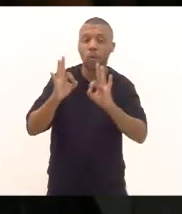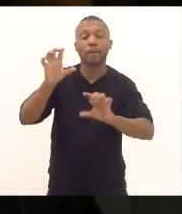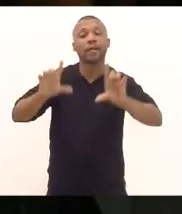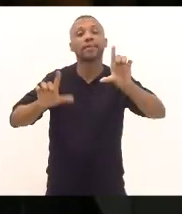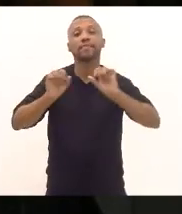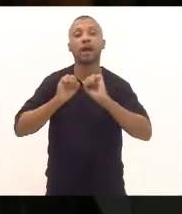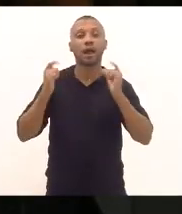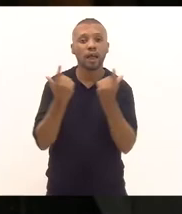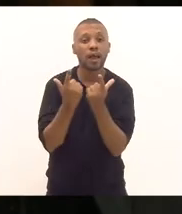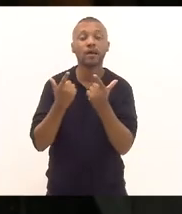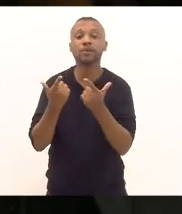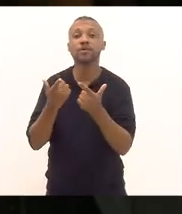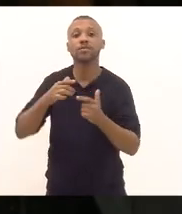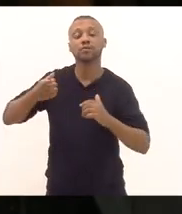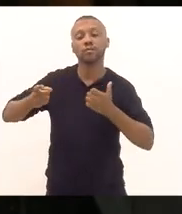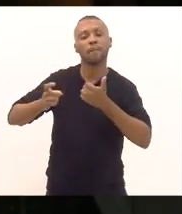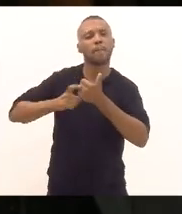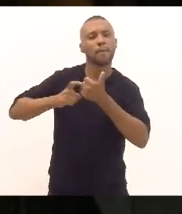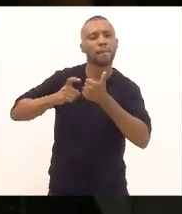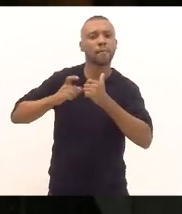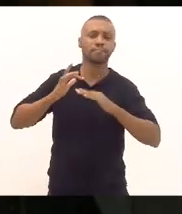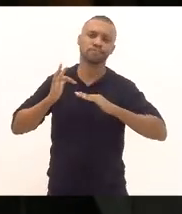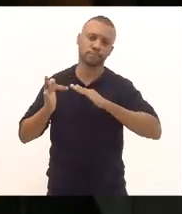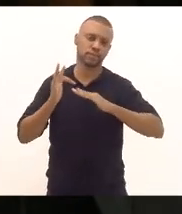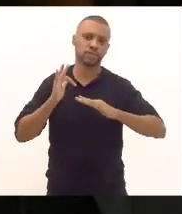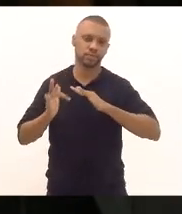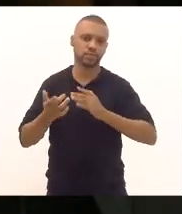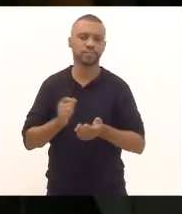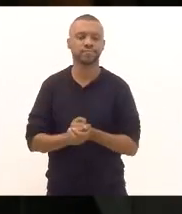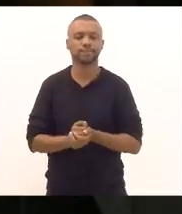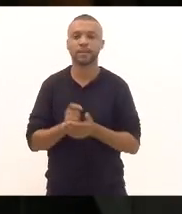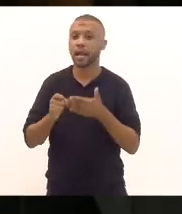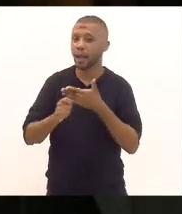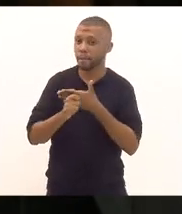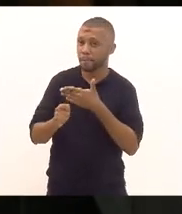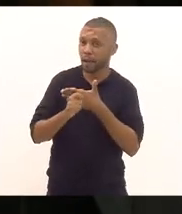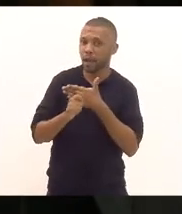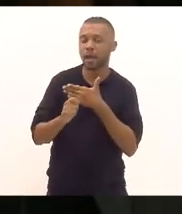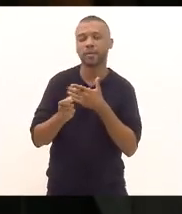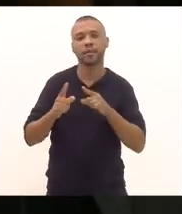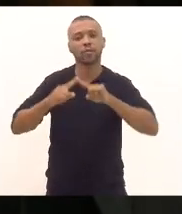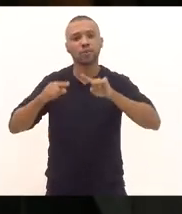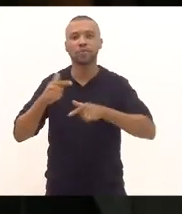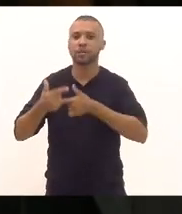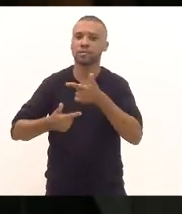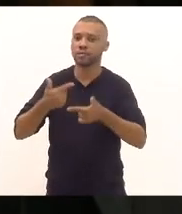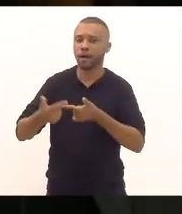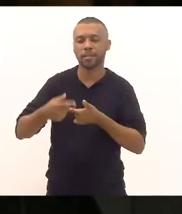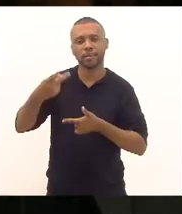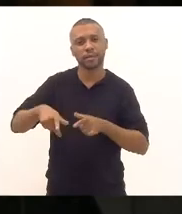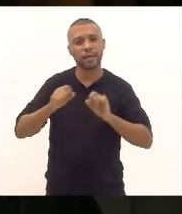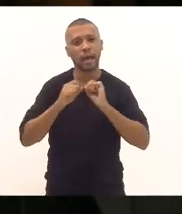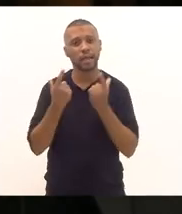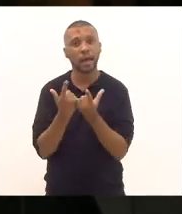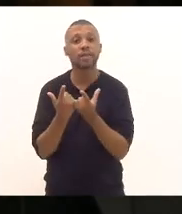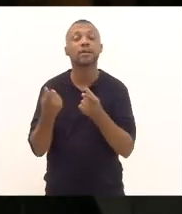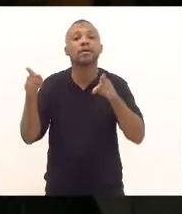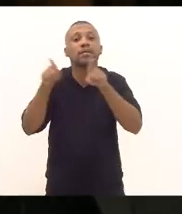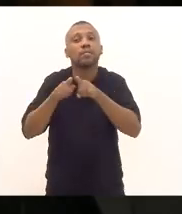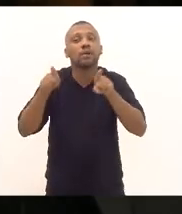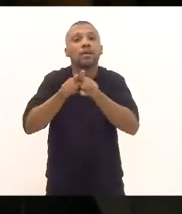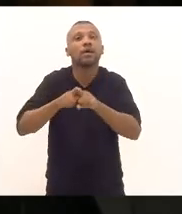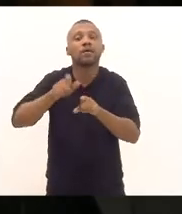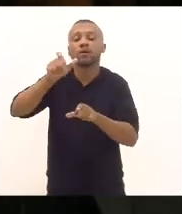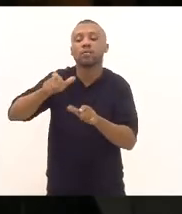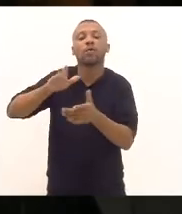pela TV alerj nos seguem pelas redes sociais imprensa trabalhadoras e trabalhadores essa casa aqui incluído